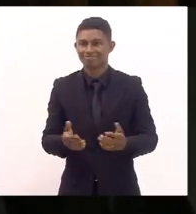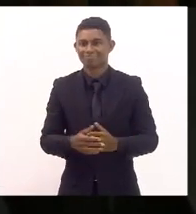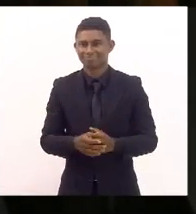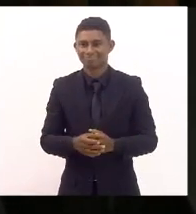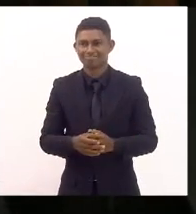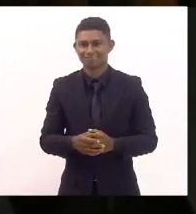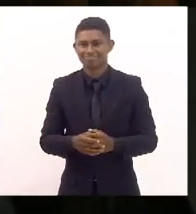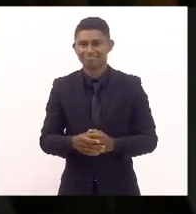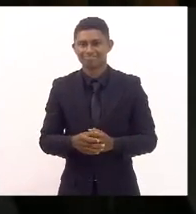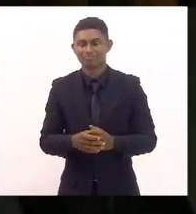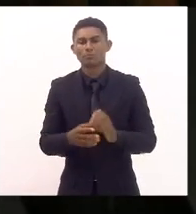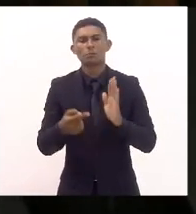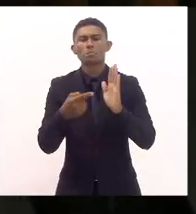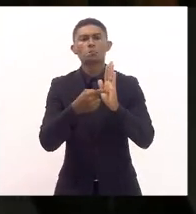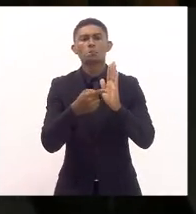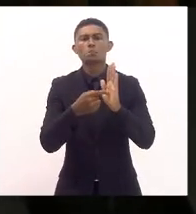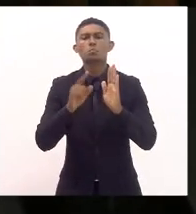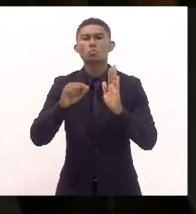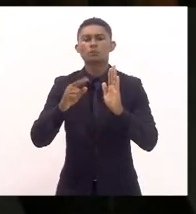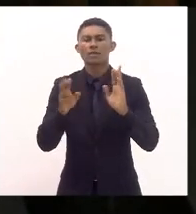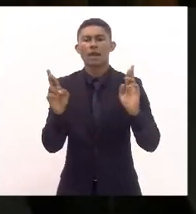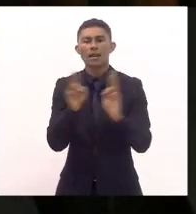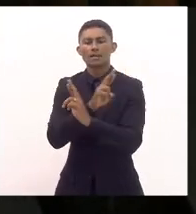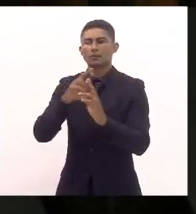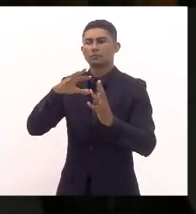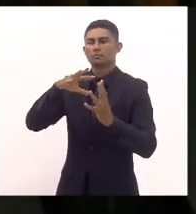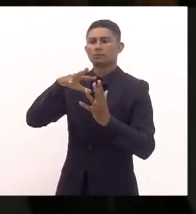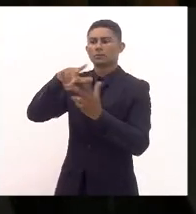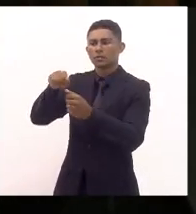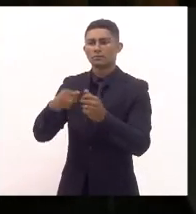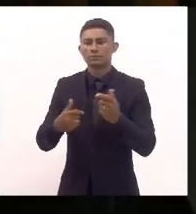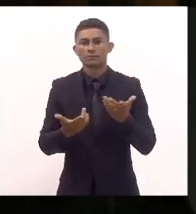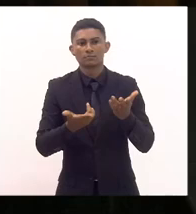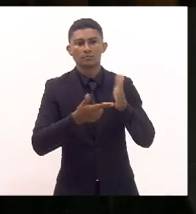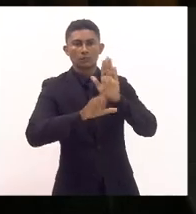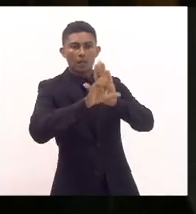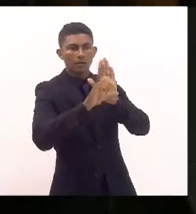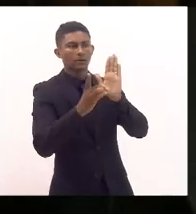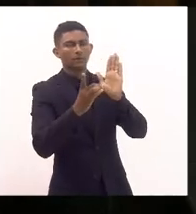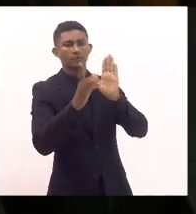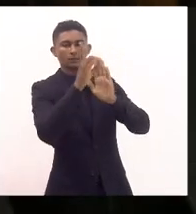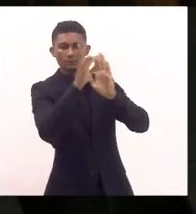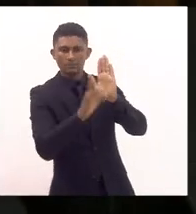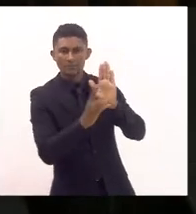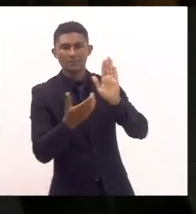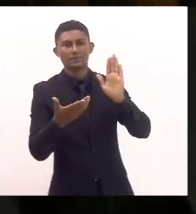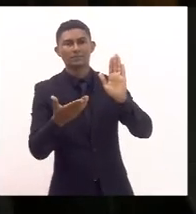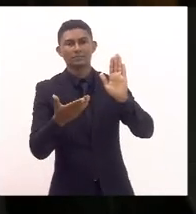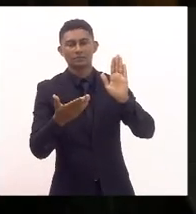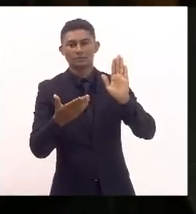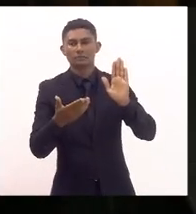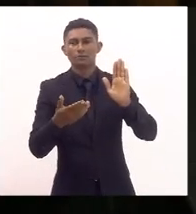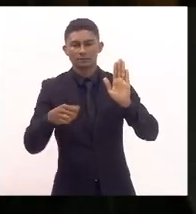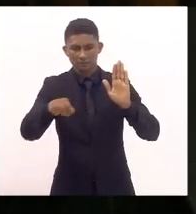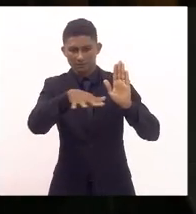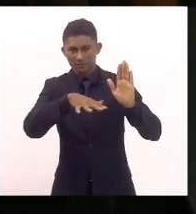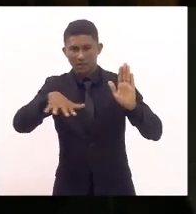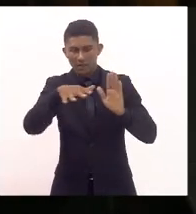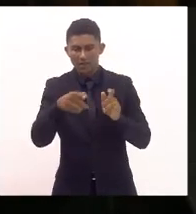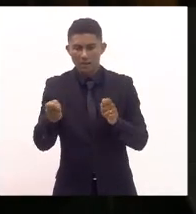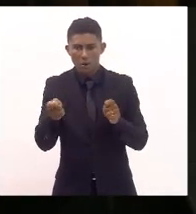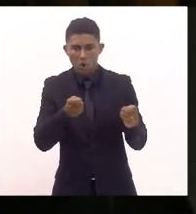parcialmente precipitada nas leis e decretos por setor econômico dos